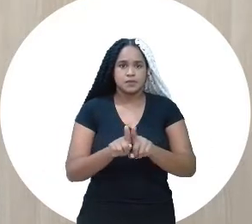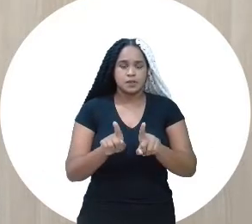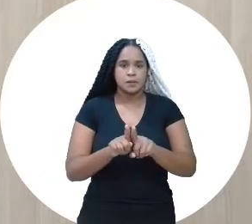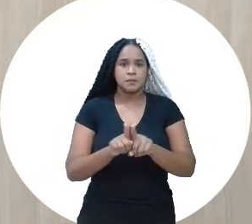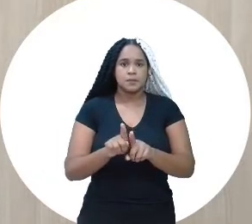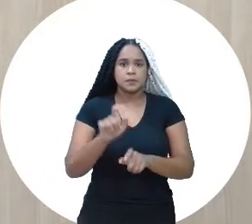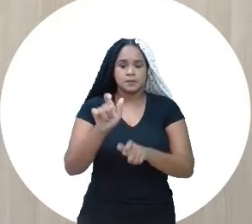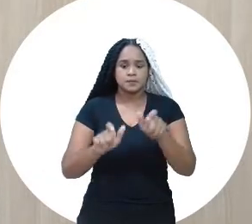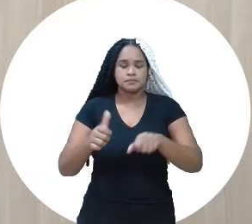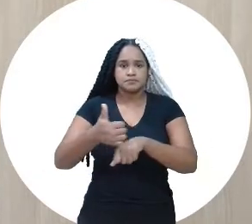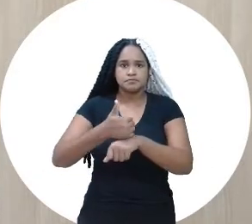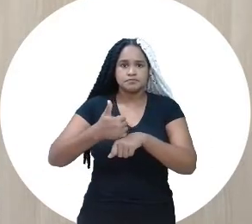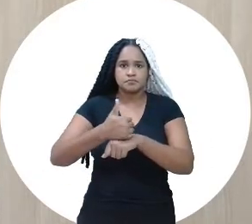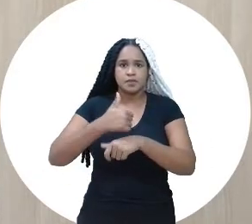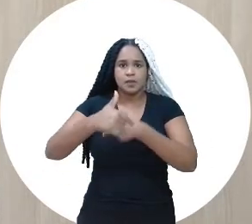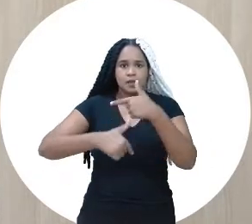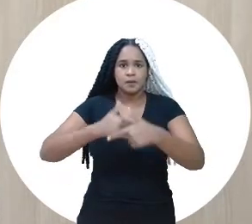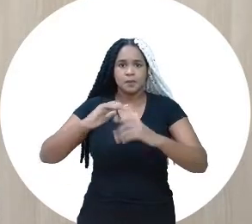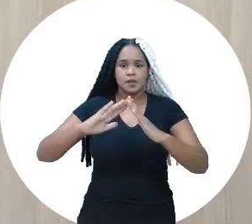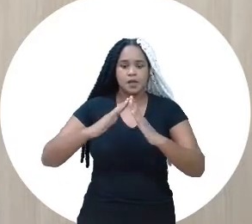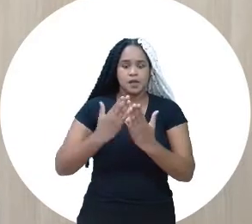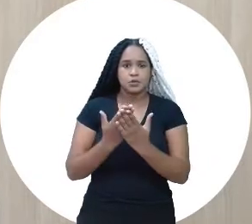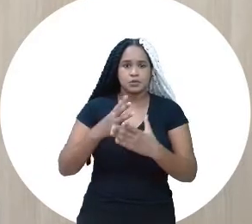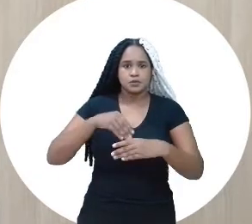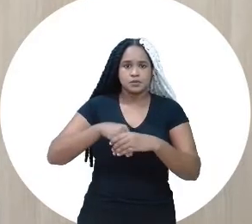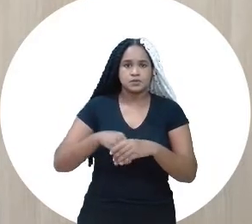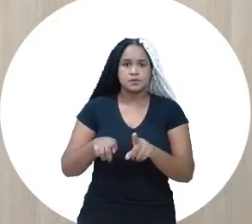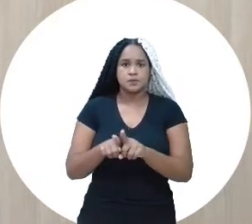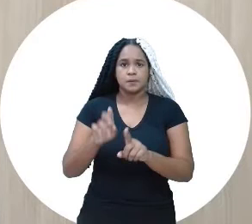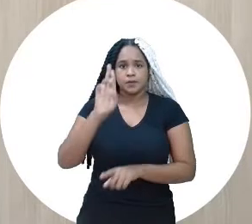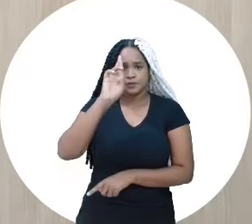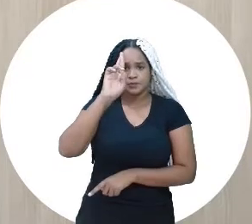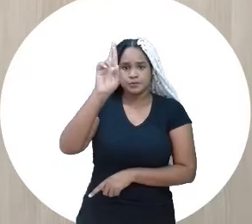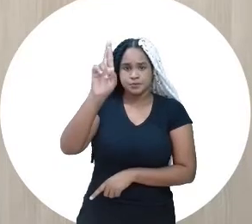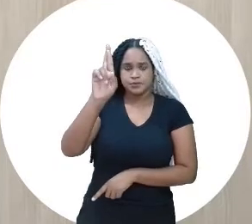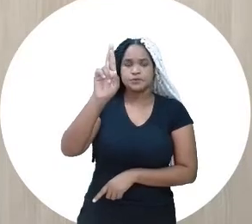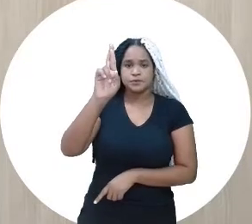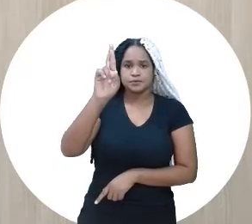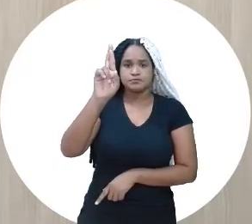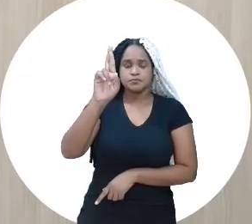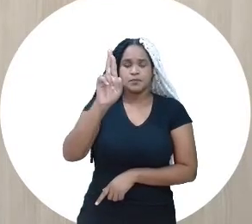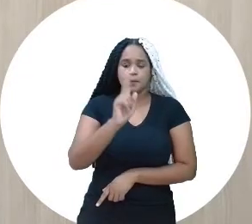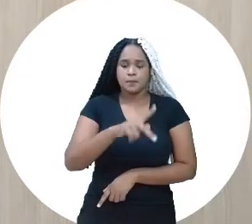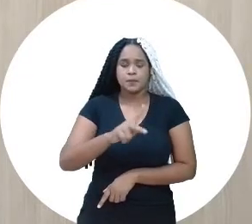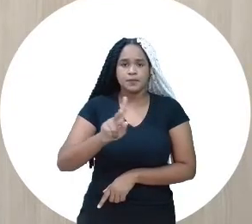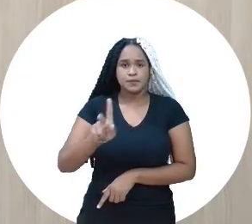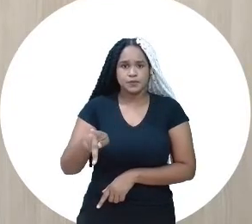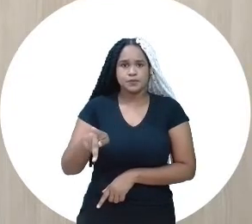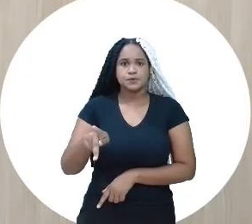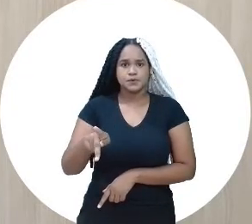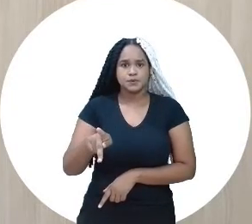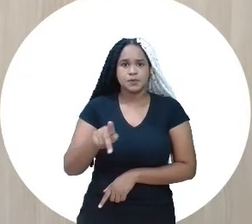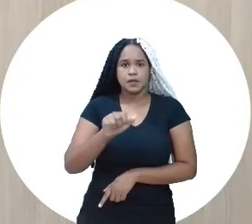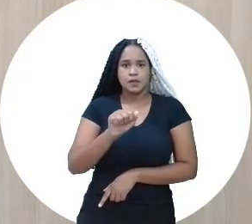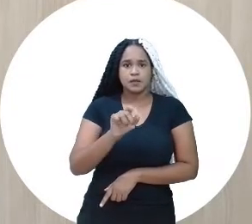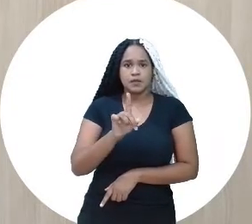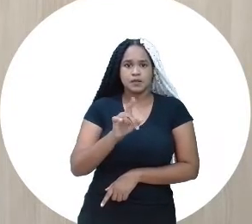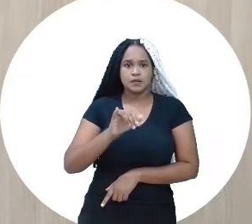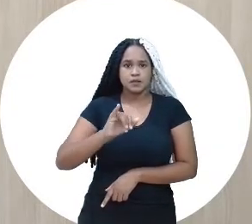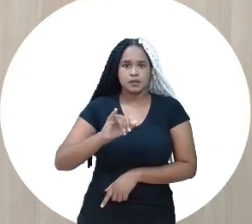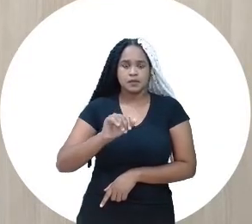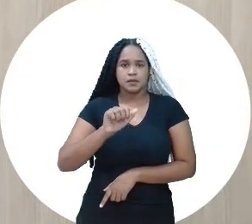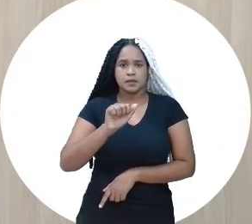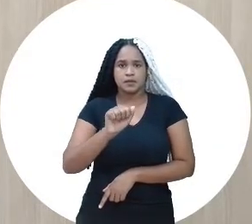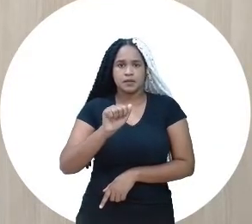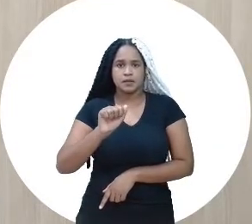escolas e creches, aos nossos gestores, equipes das escolas, professores, ADIs,